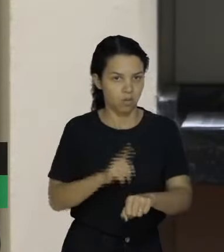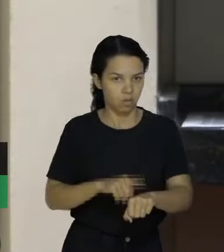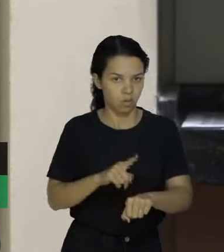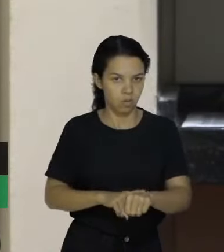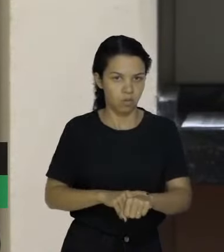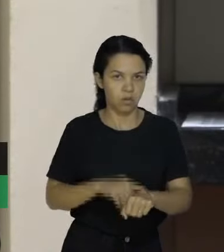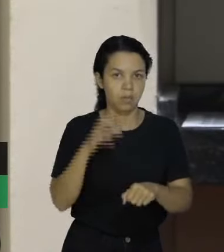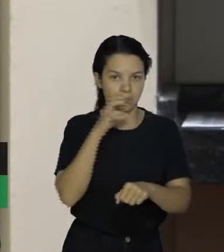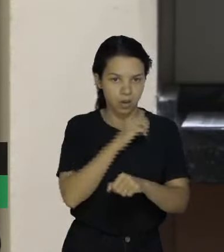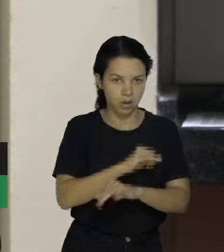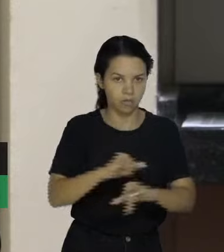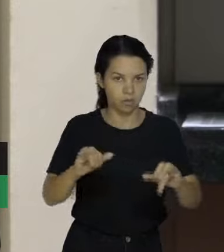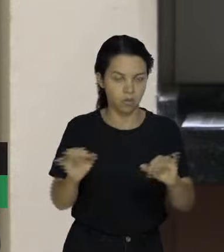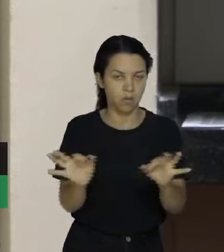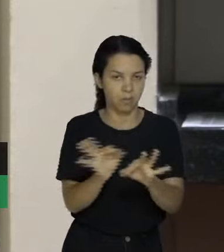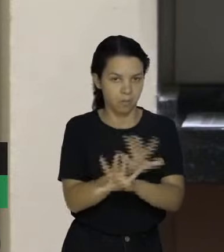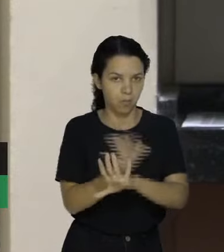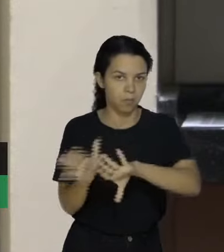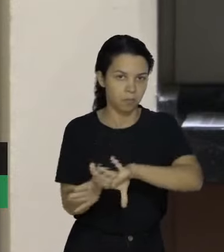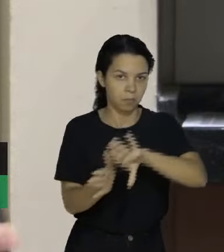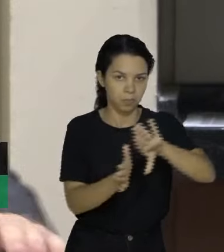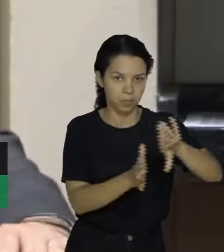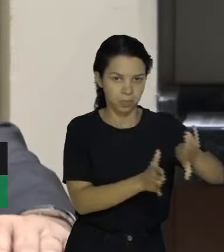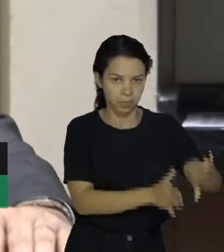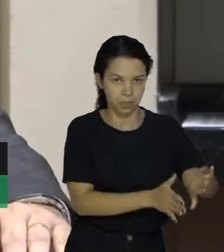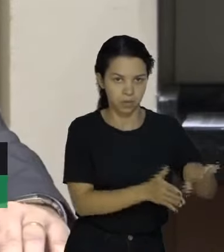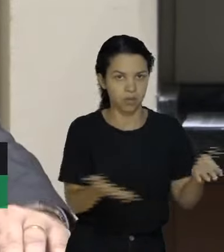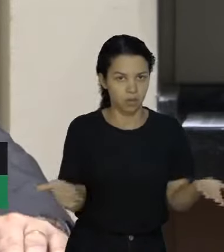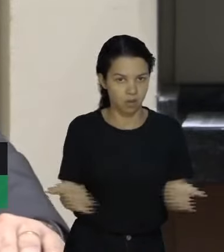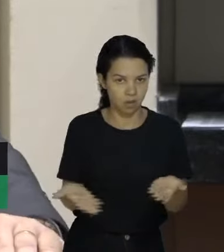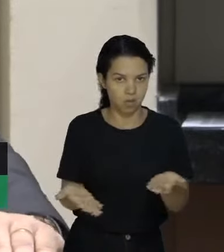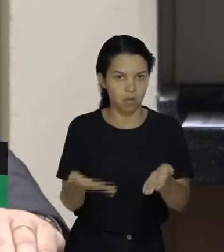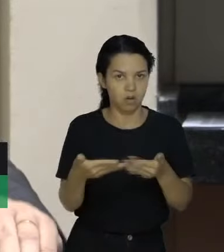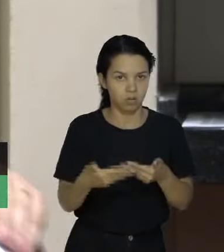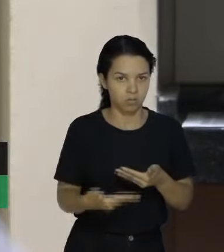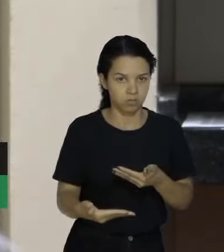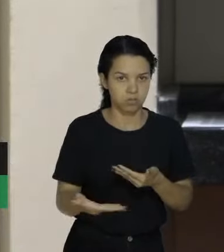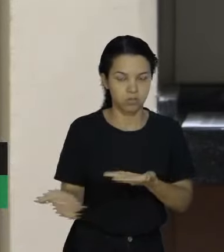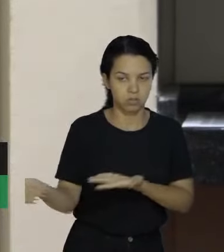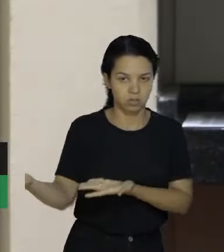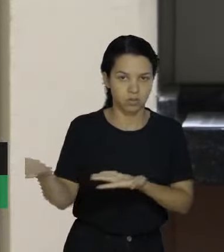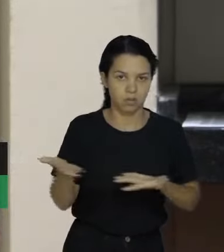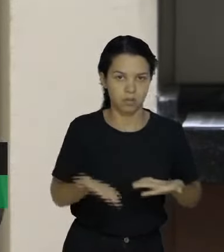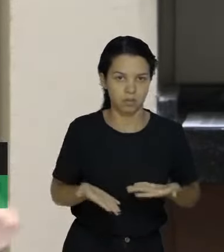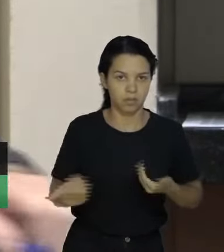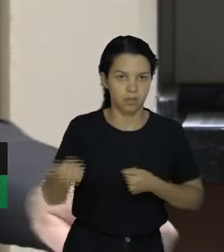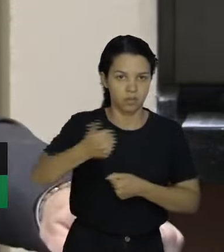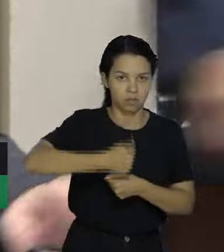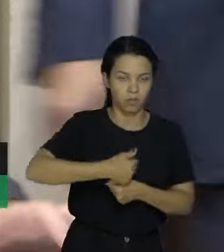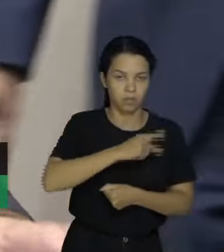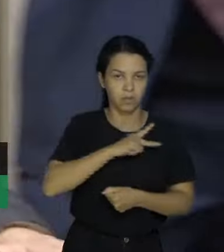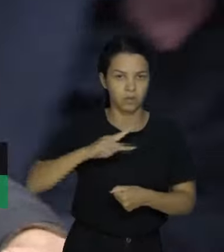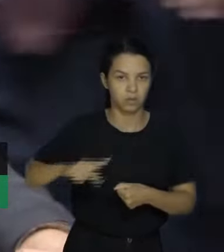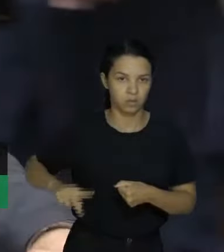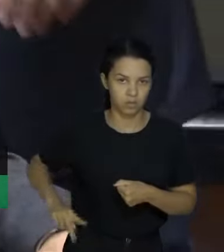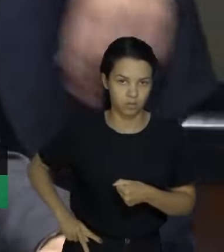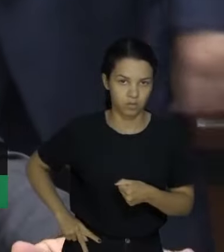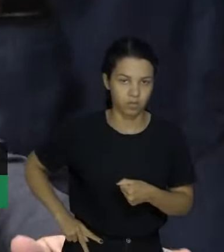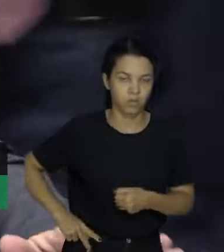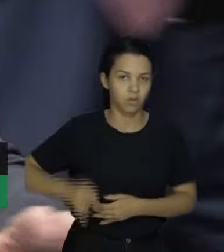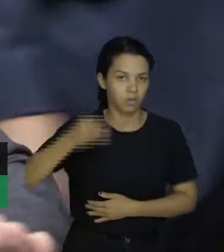das Breves comunicações nesse momento eu passo a presença do trabalho ao presidente